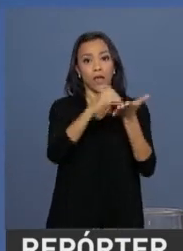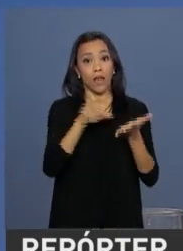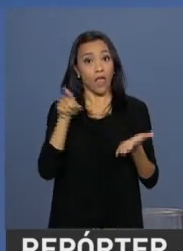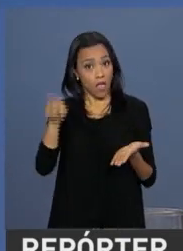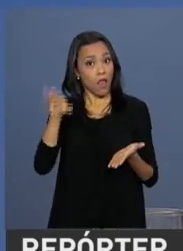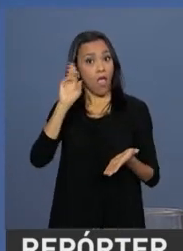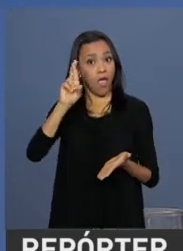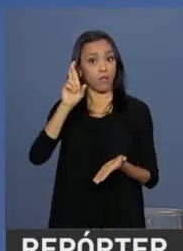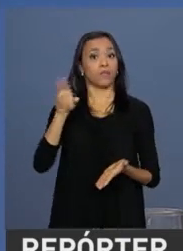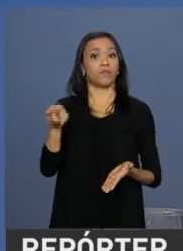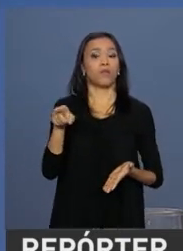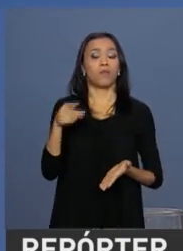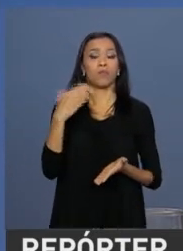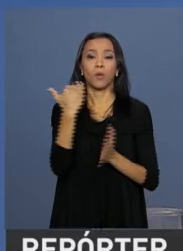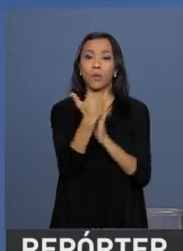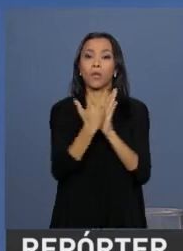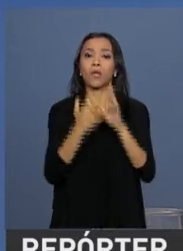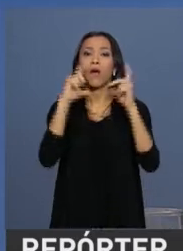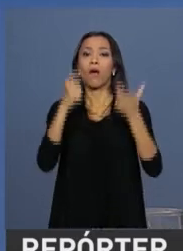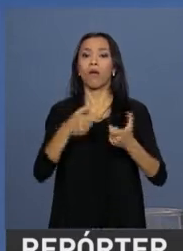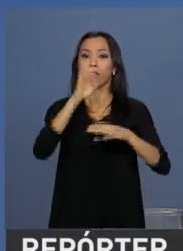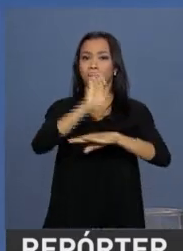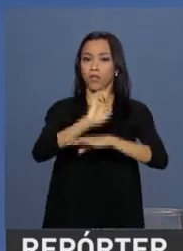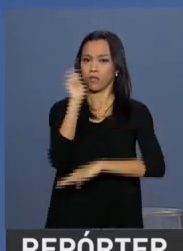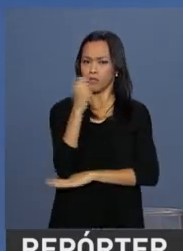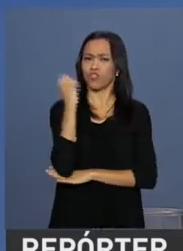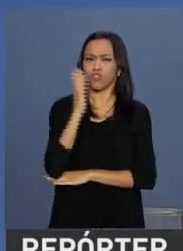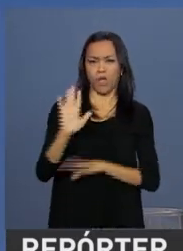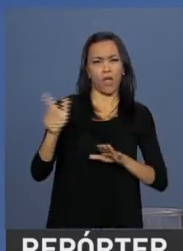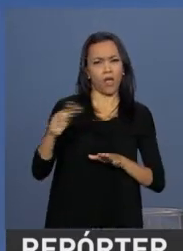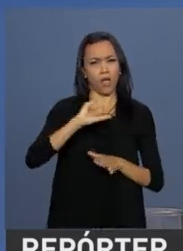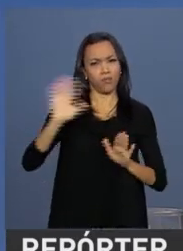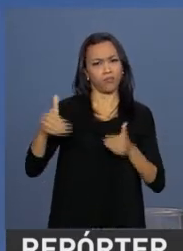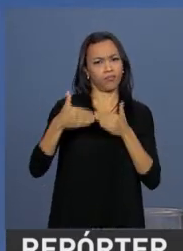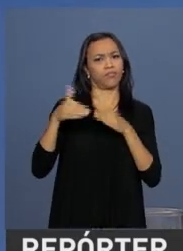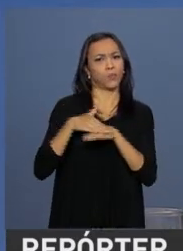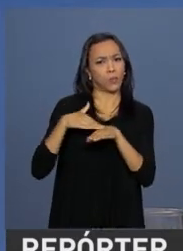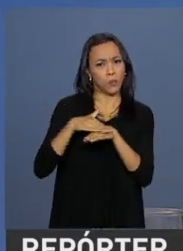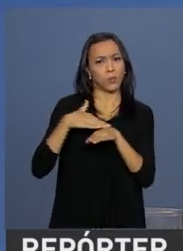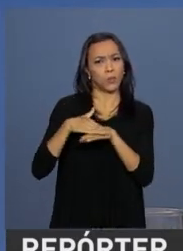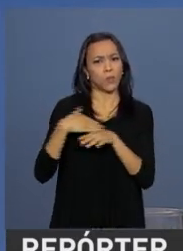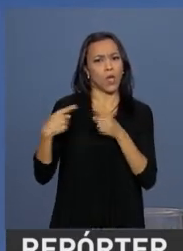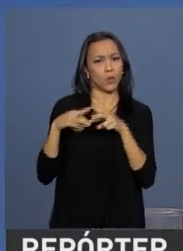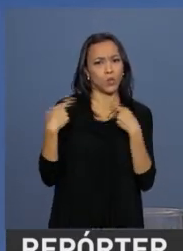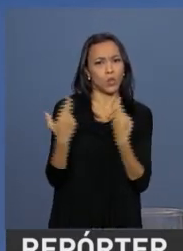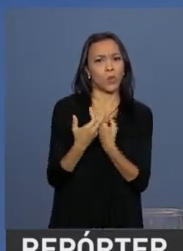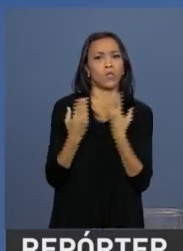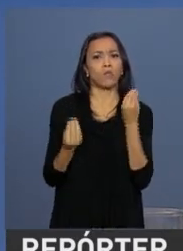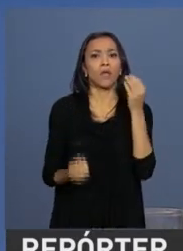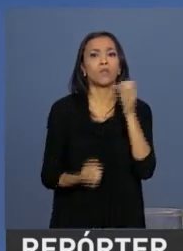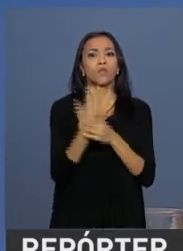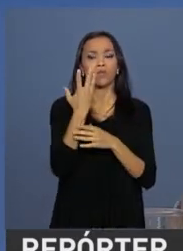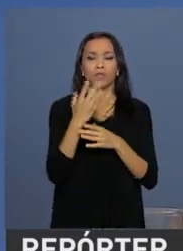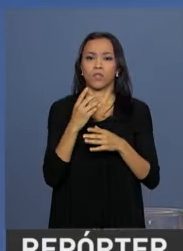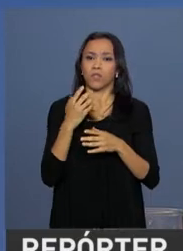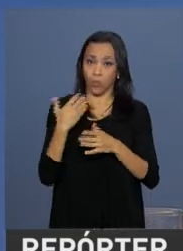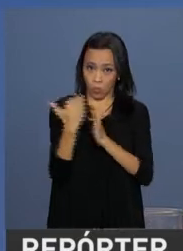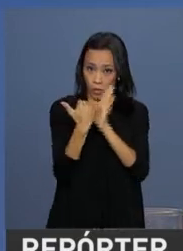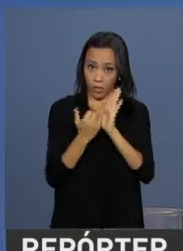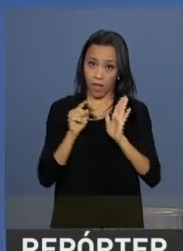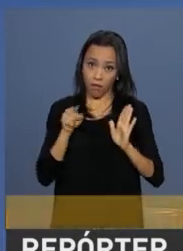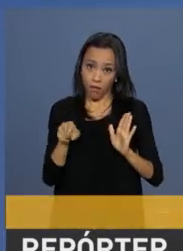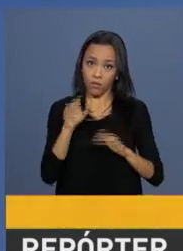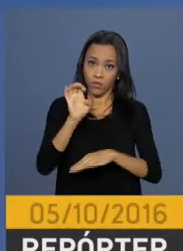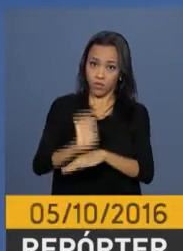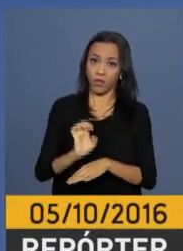pelo programa no rio grande do sul nós estabelecemos com eles há reuniões agora nos próximos dias pra para implantação o que vai que nós